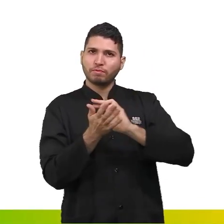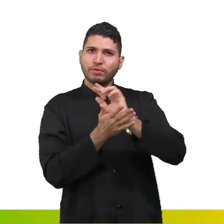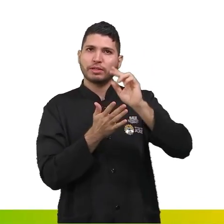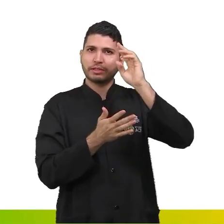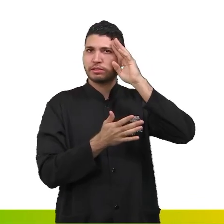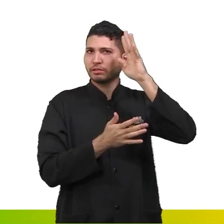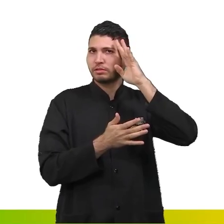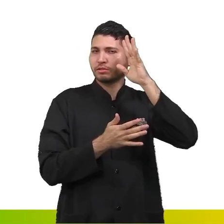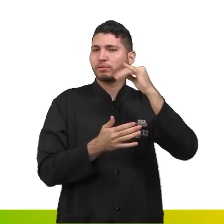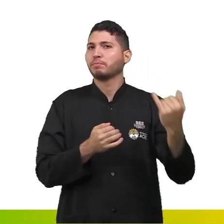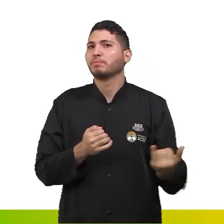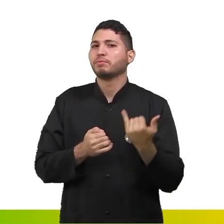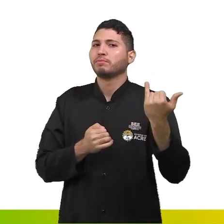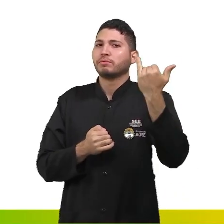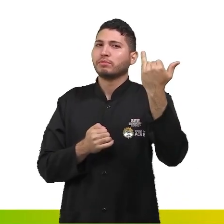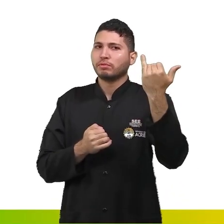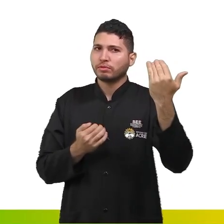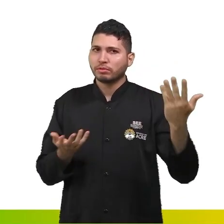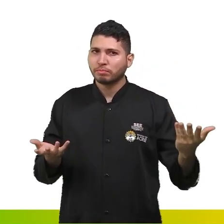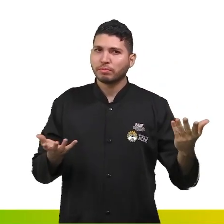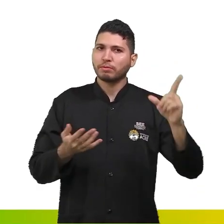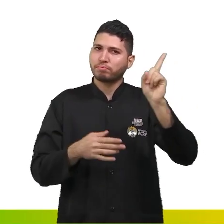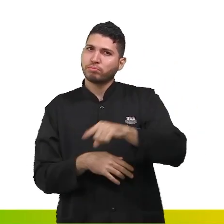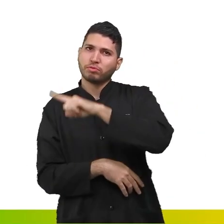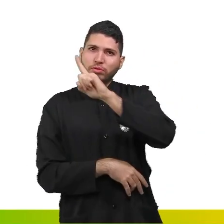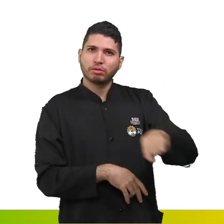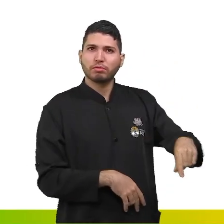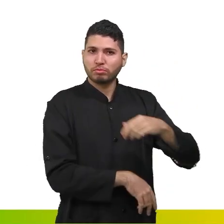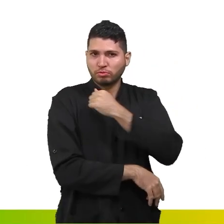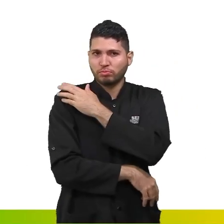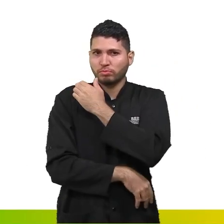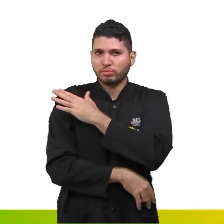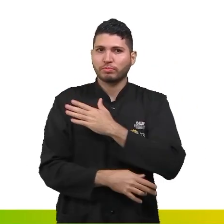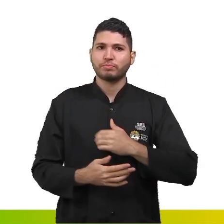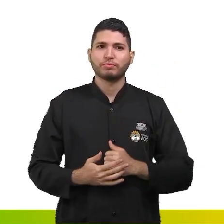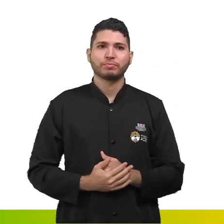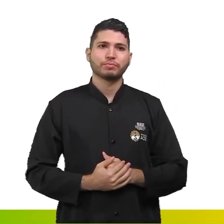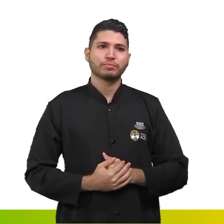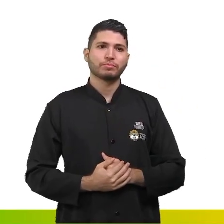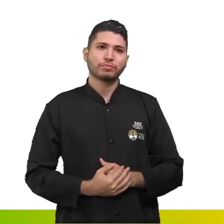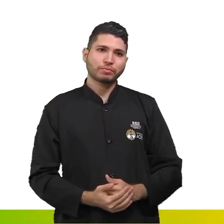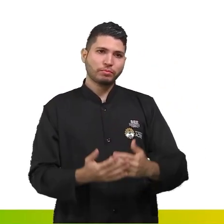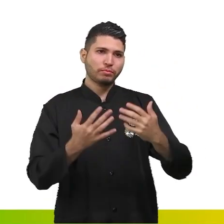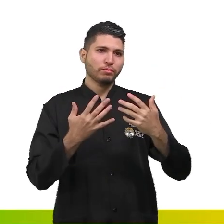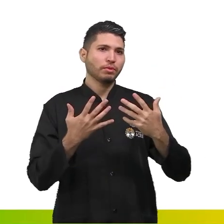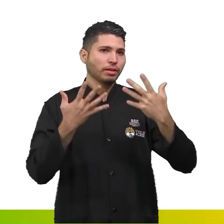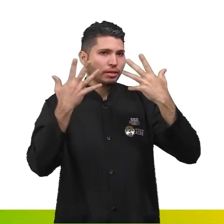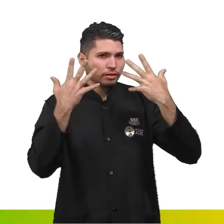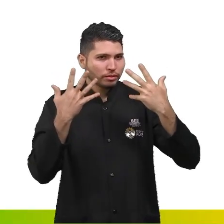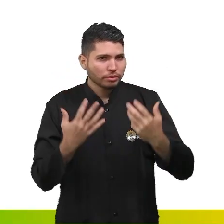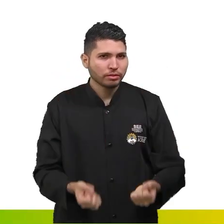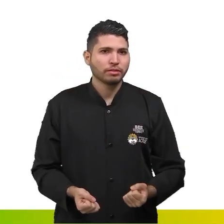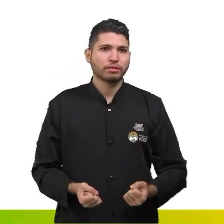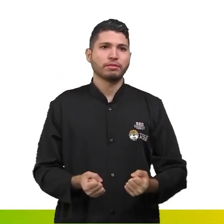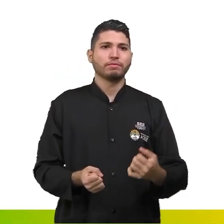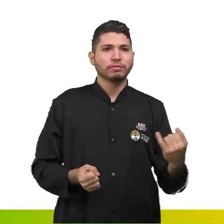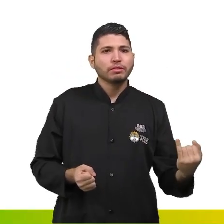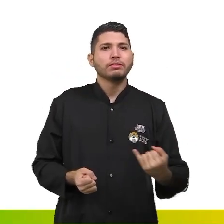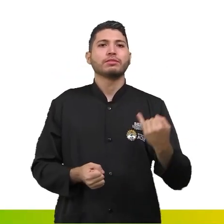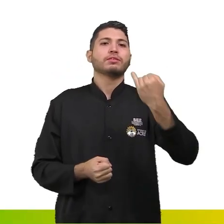Reconhecer a importância da história, ou seja, entender como a história moldou